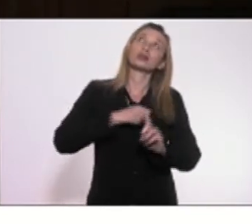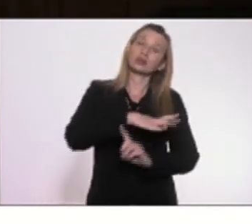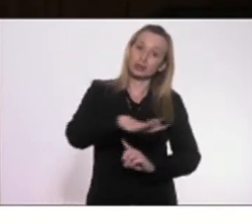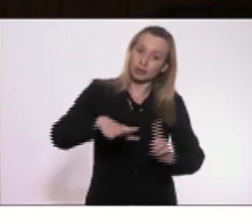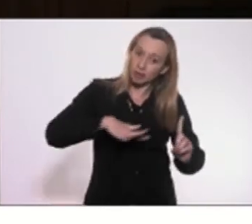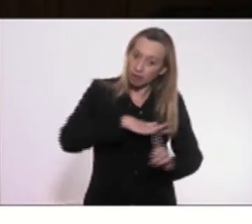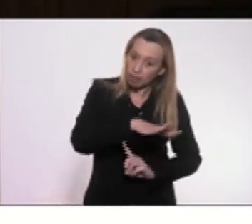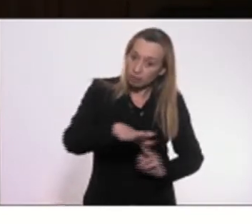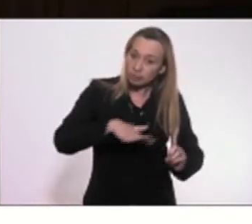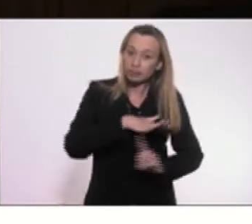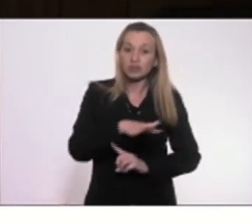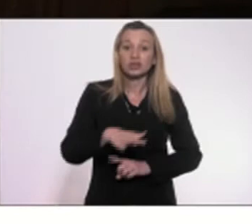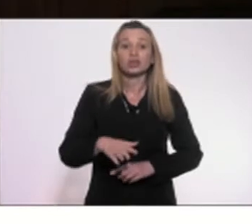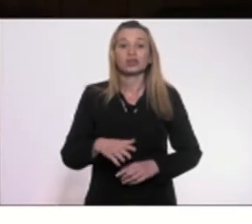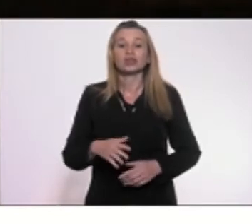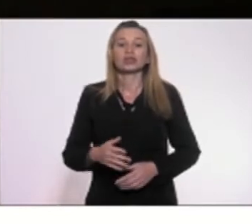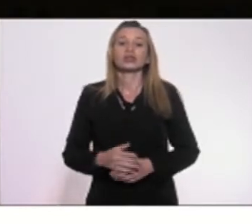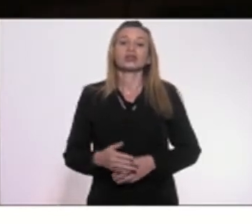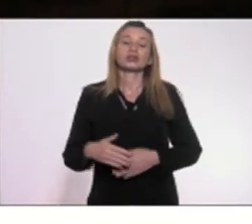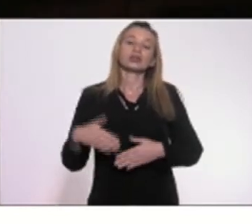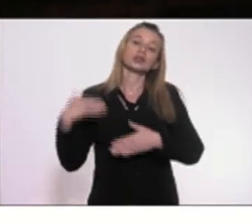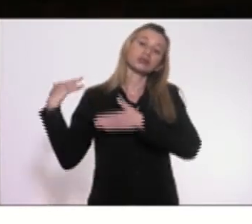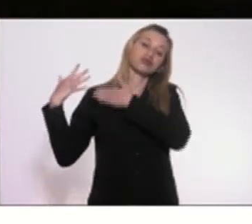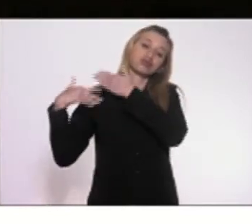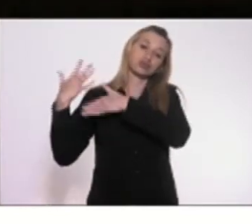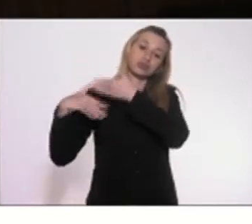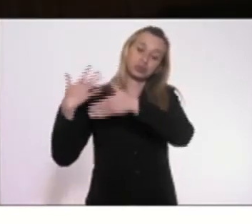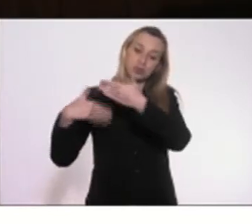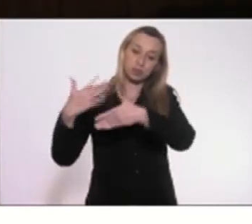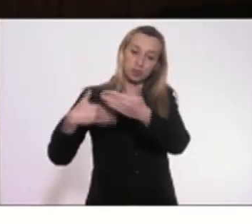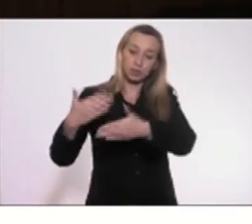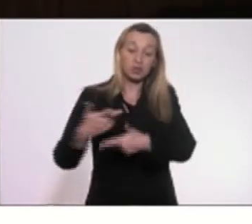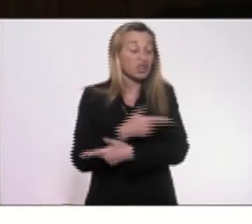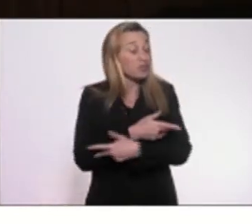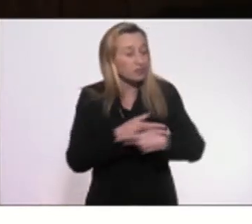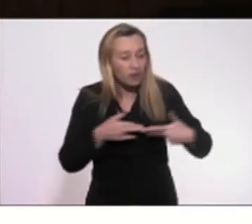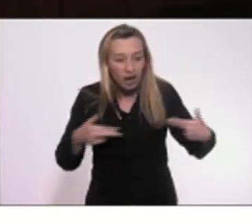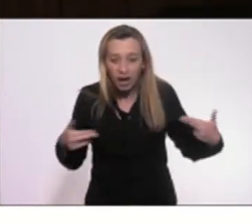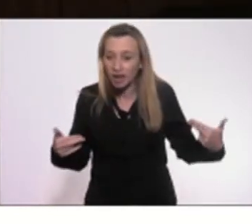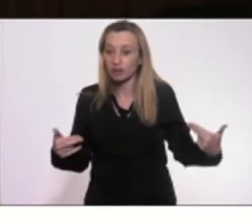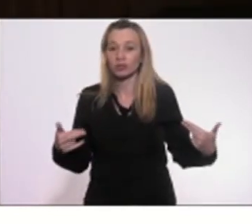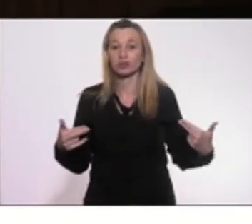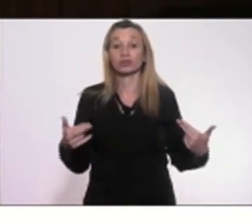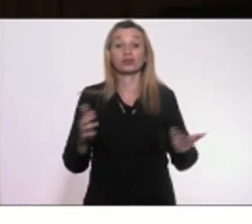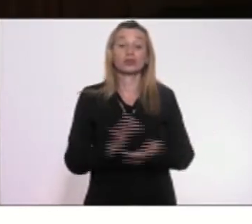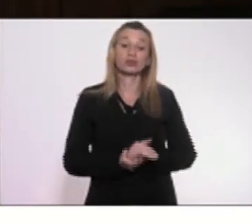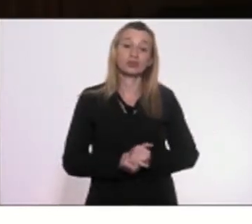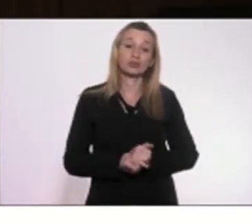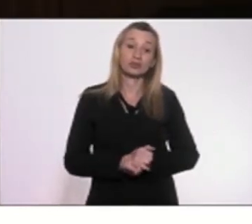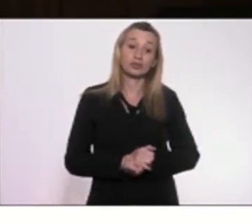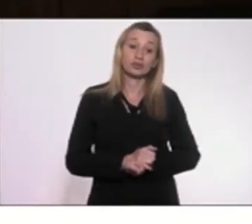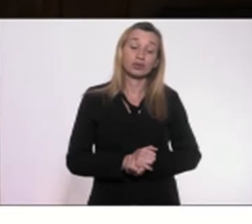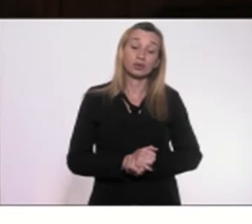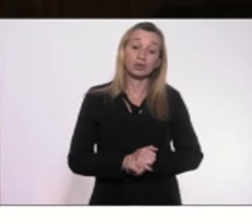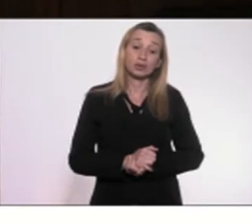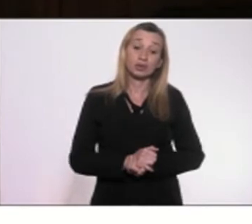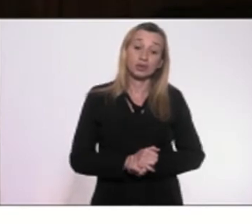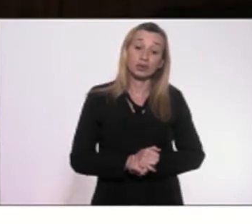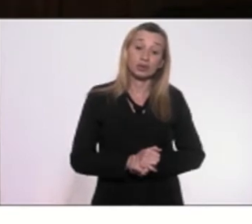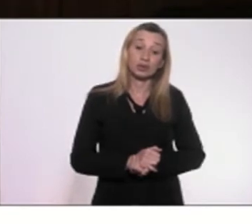social que vem através dos tempos e que muitos aderem sem